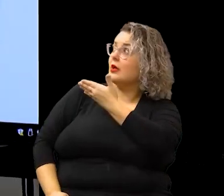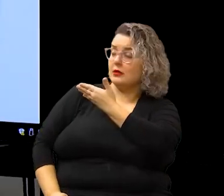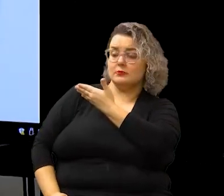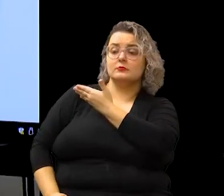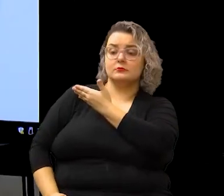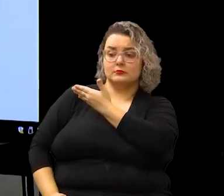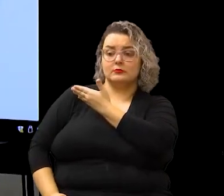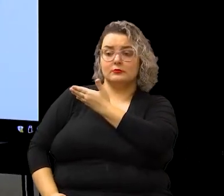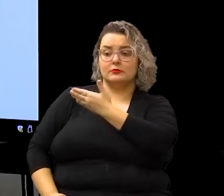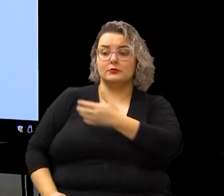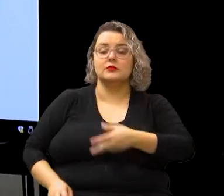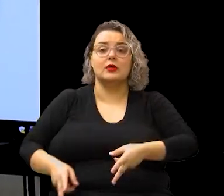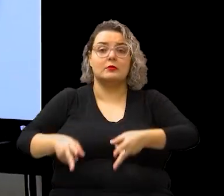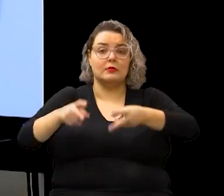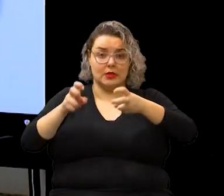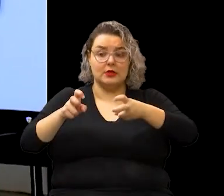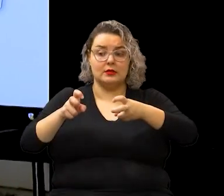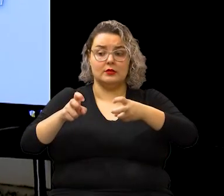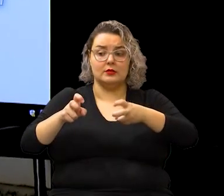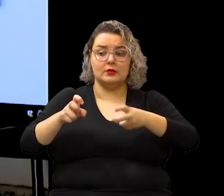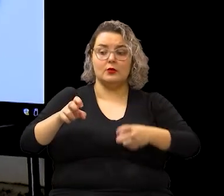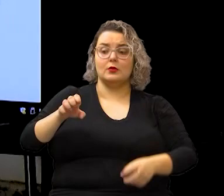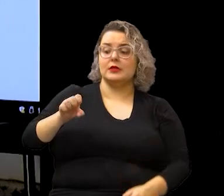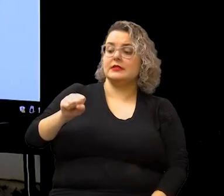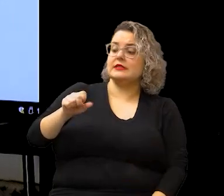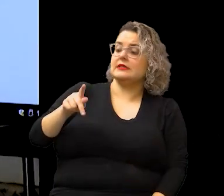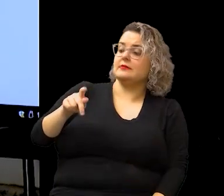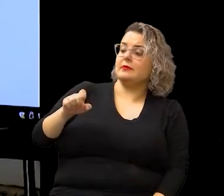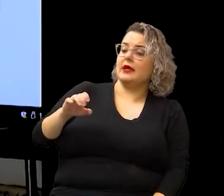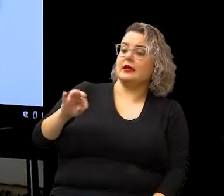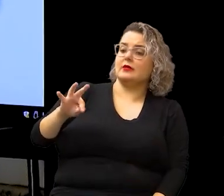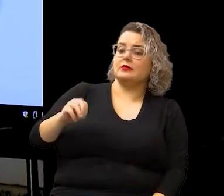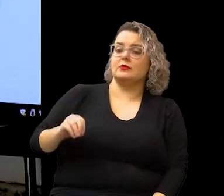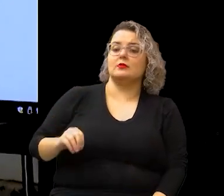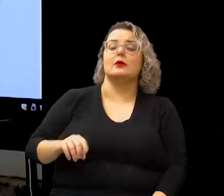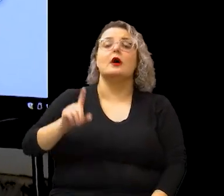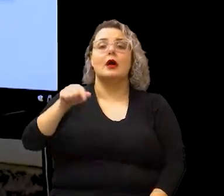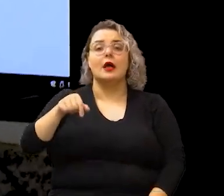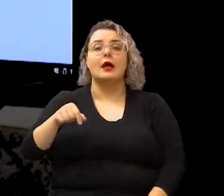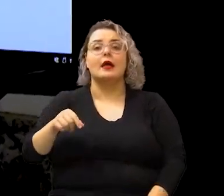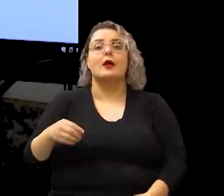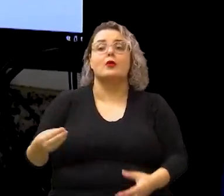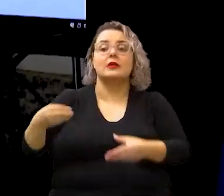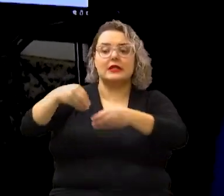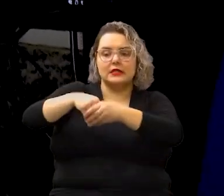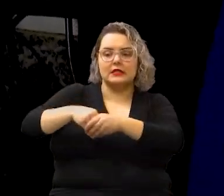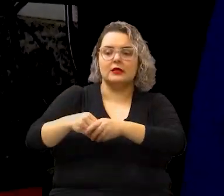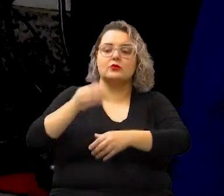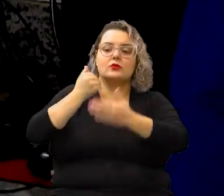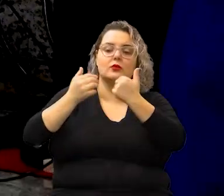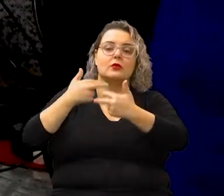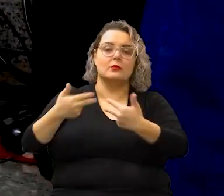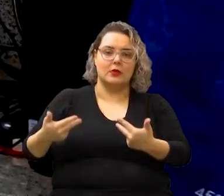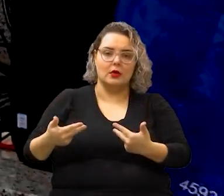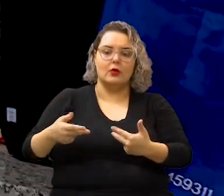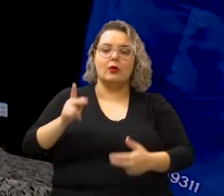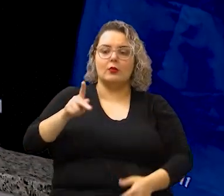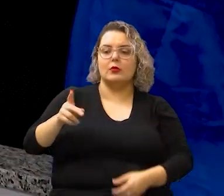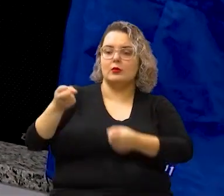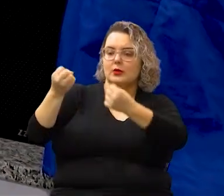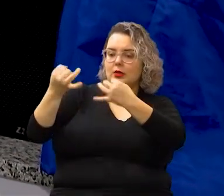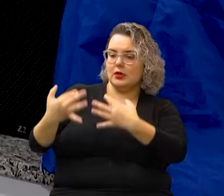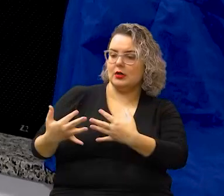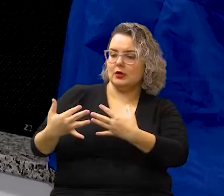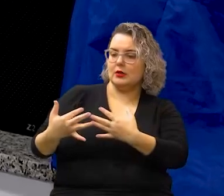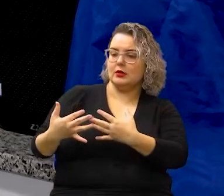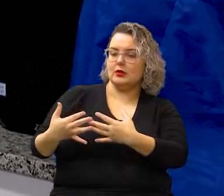aqui. Então, ele já captou o espectro. Então, isso aqui é o que está ligado à composição do alimento, como o